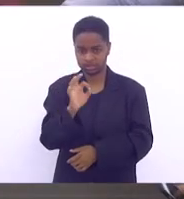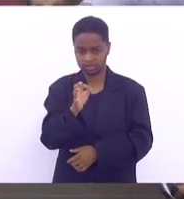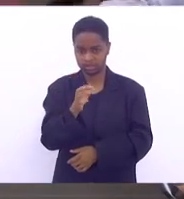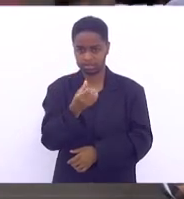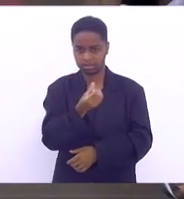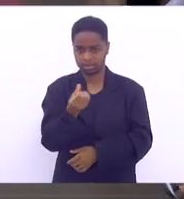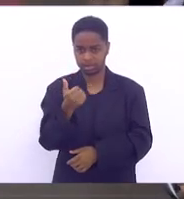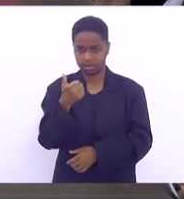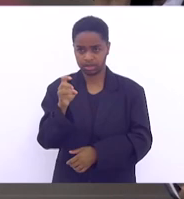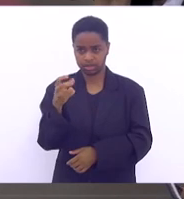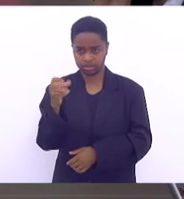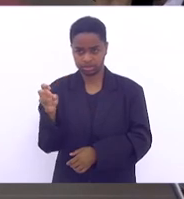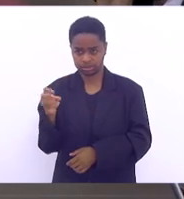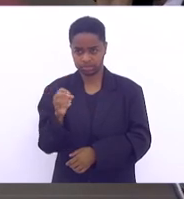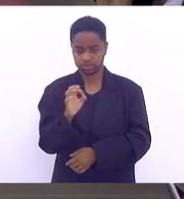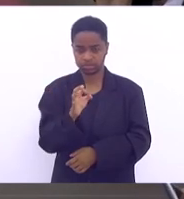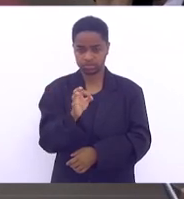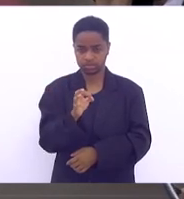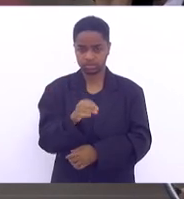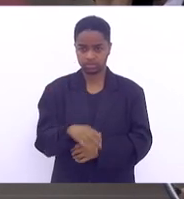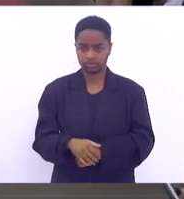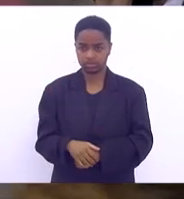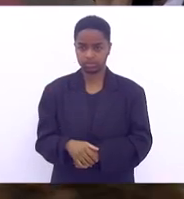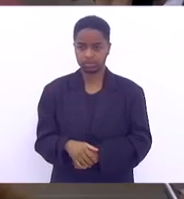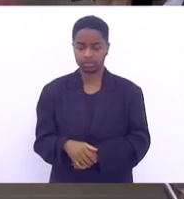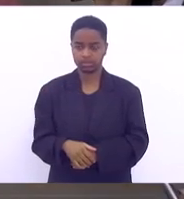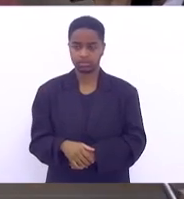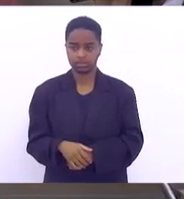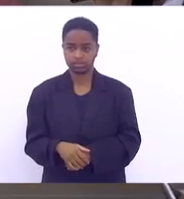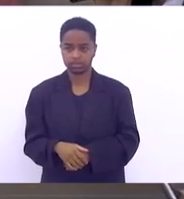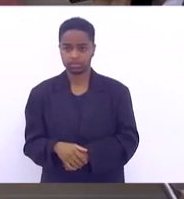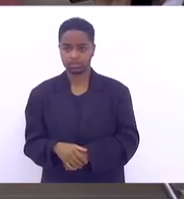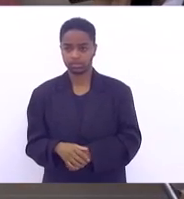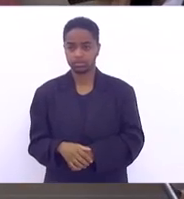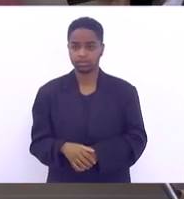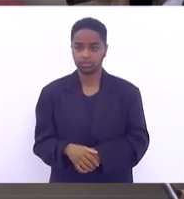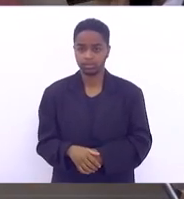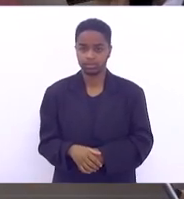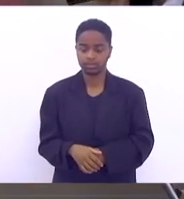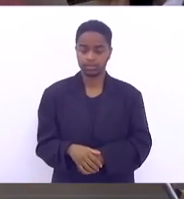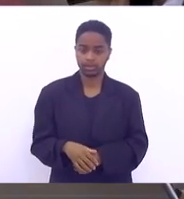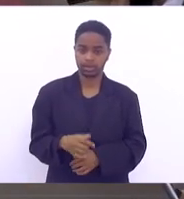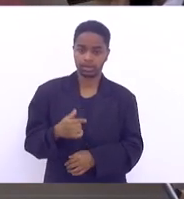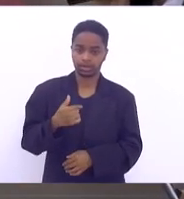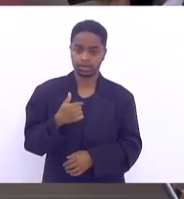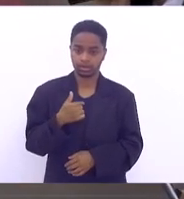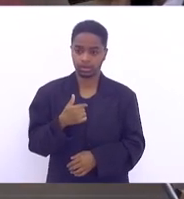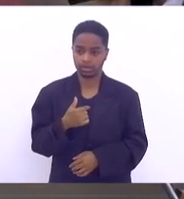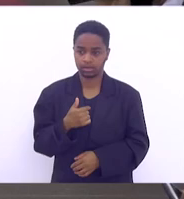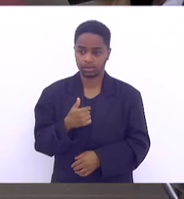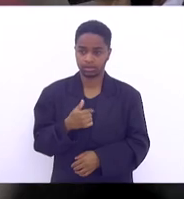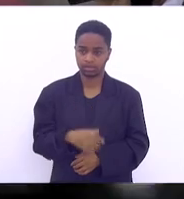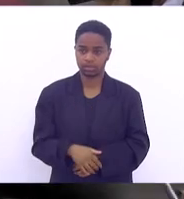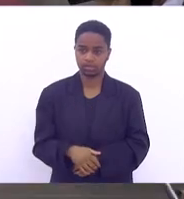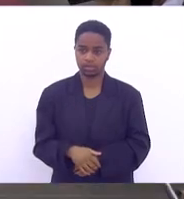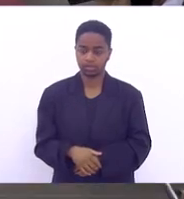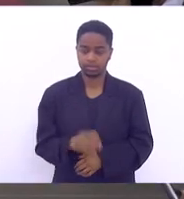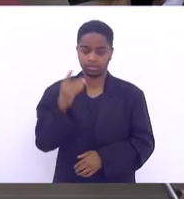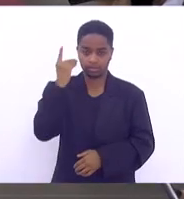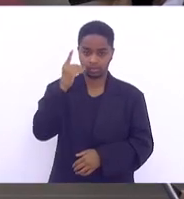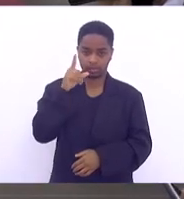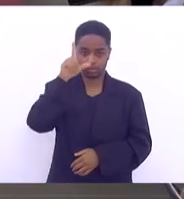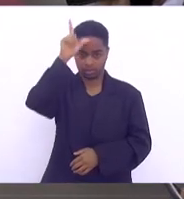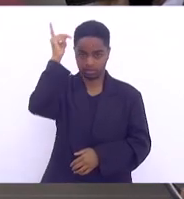está... Presidente, deixa eu dar um esclarecimento. Diz qual é a ementa, muito rápido, por favor. O deputado Luiz Paulo, ele